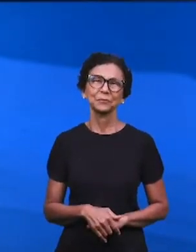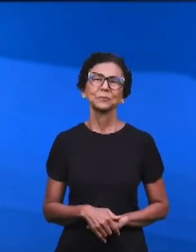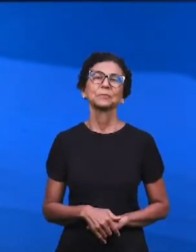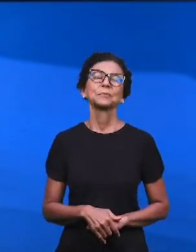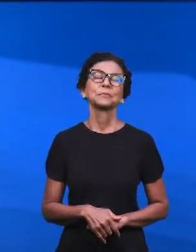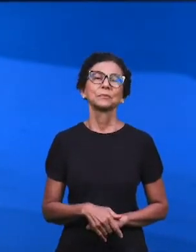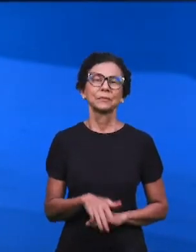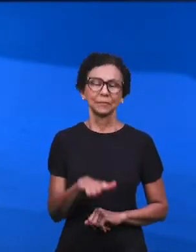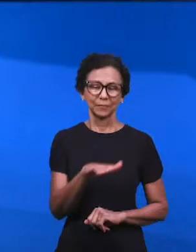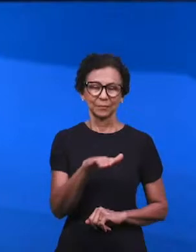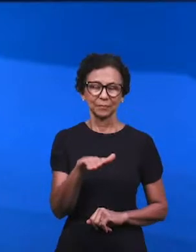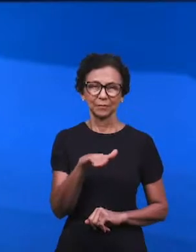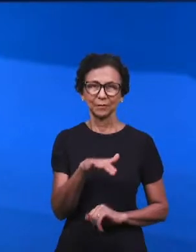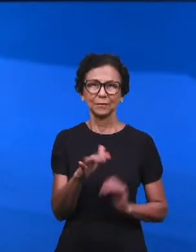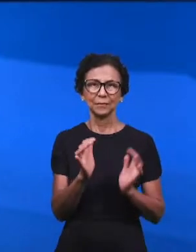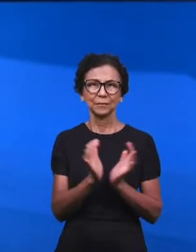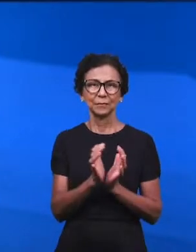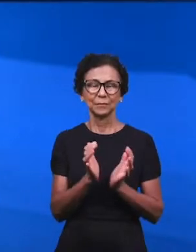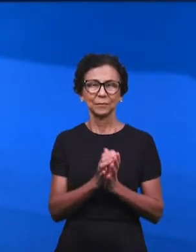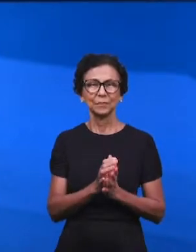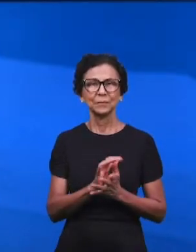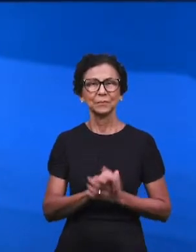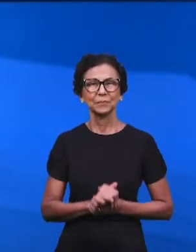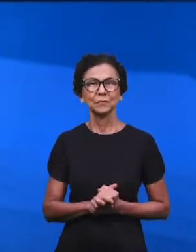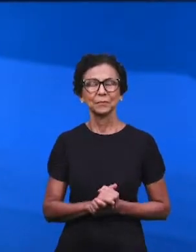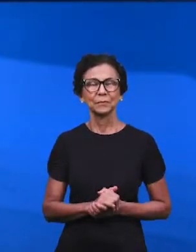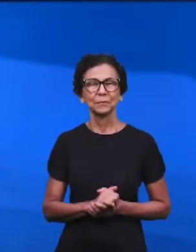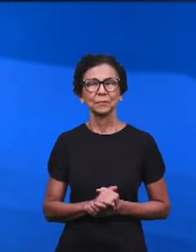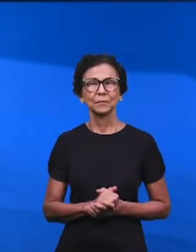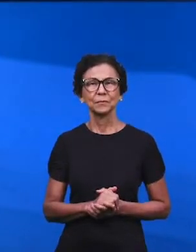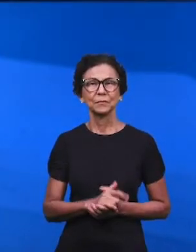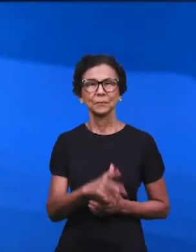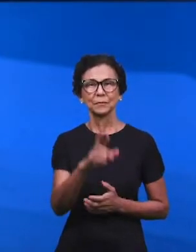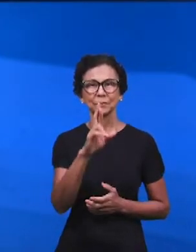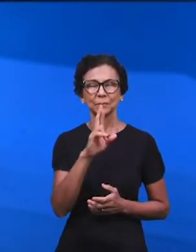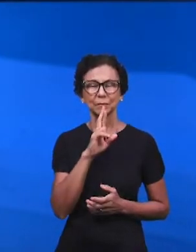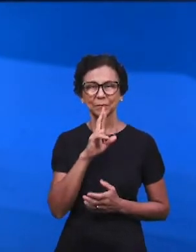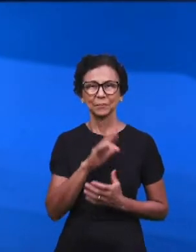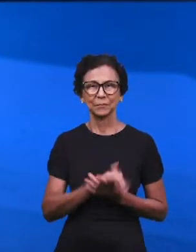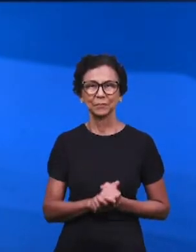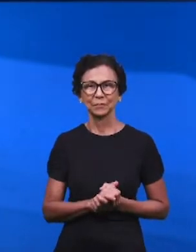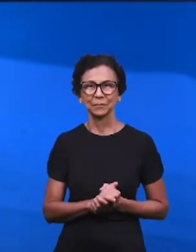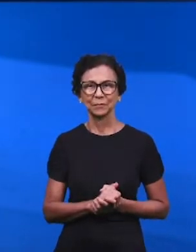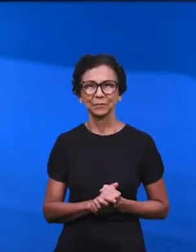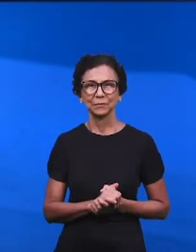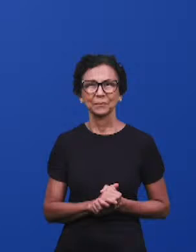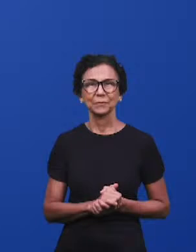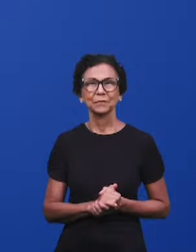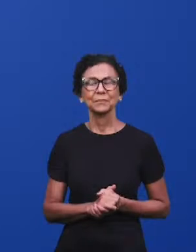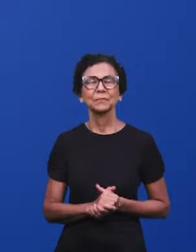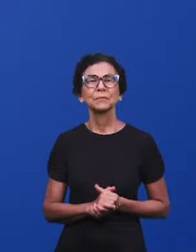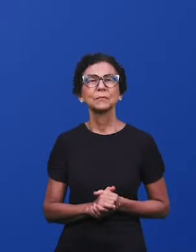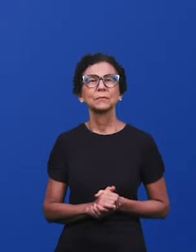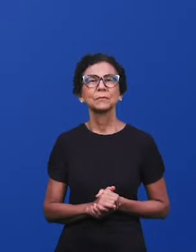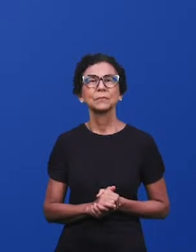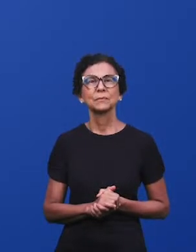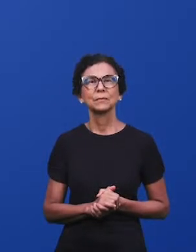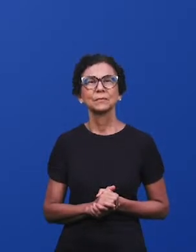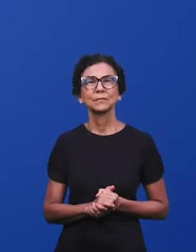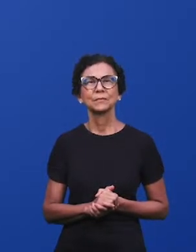lá da nossa igreja em Torino, na Itália. 2 respostas em sequência à última pergunta.